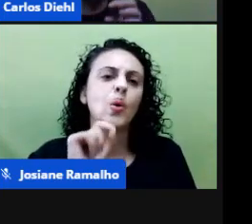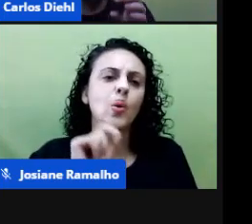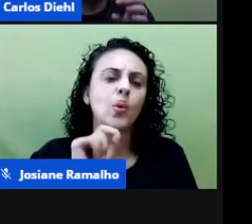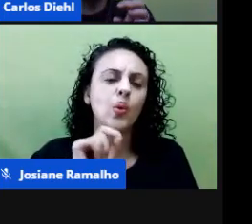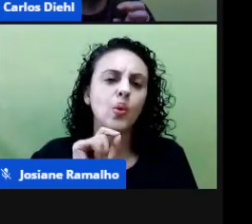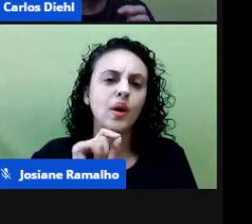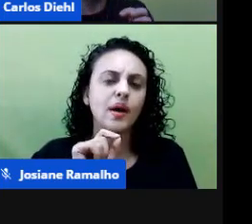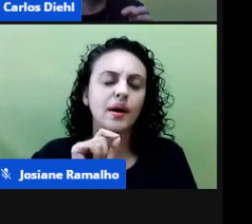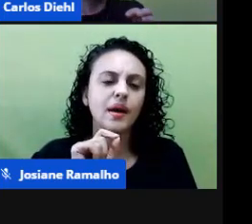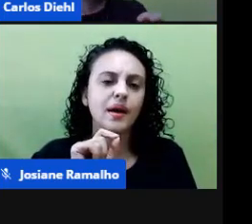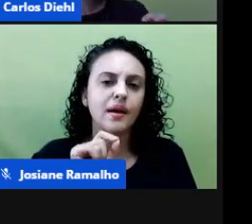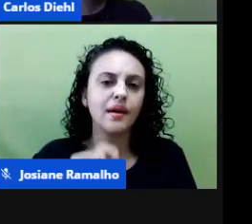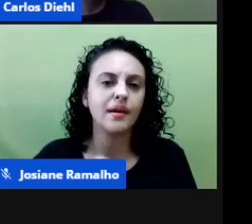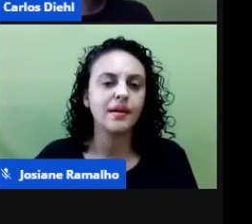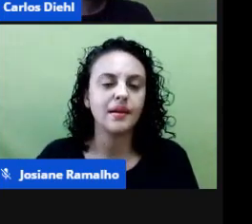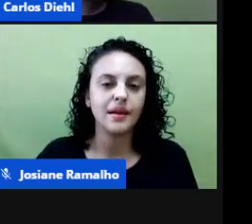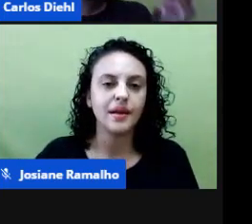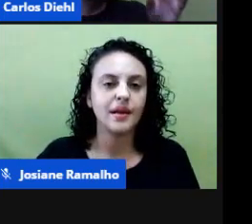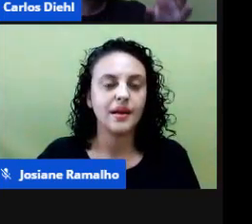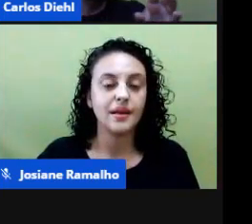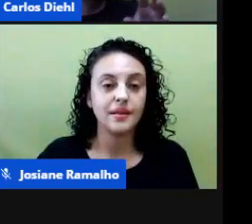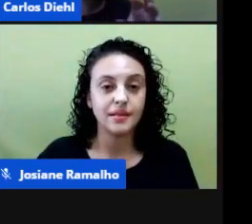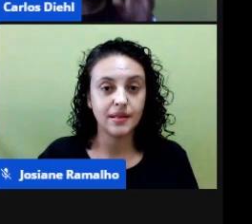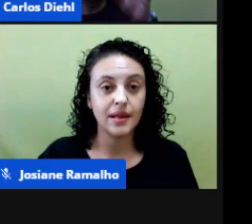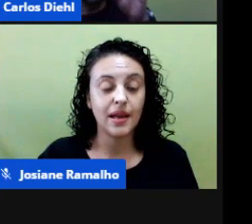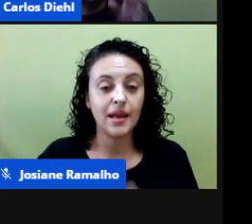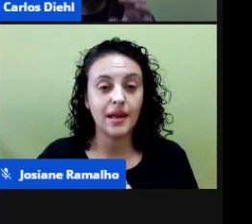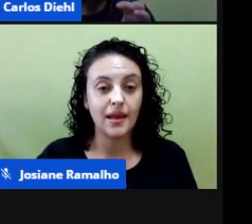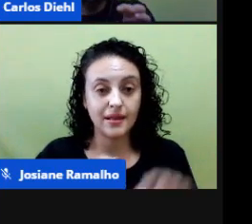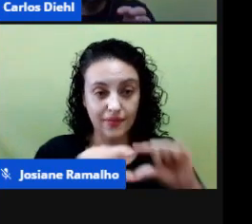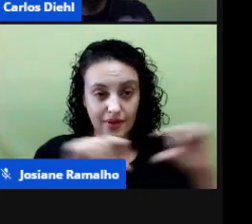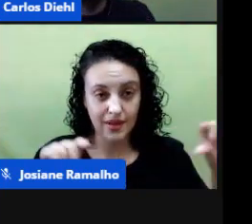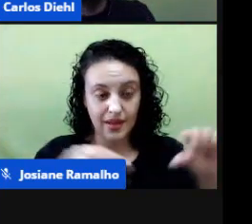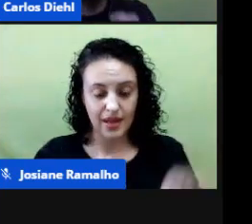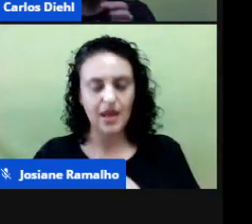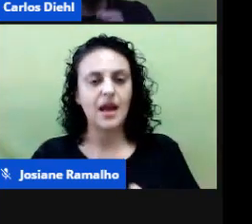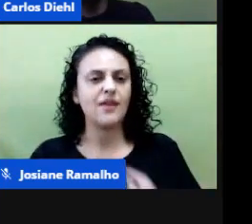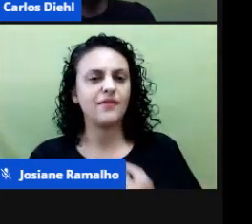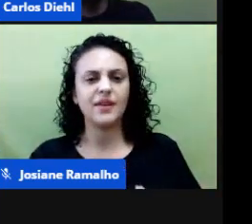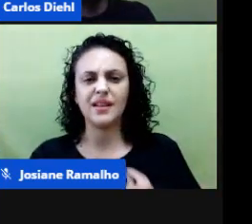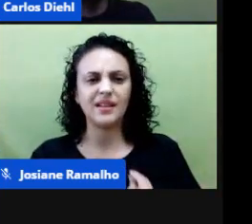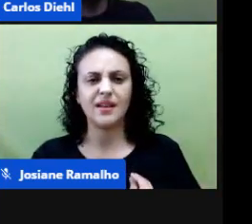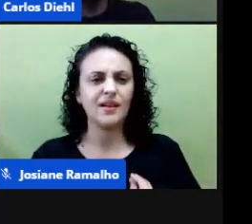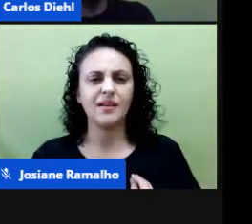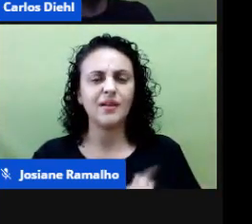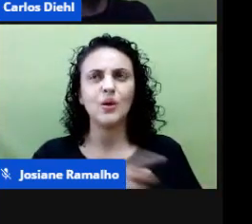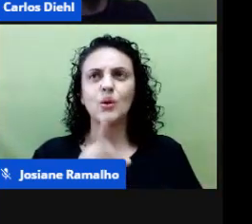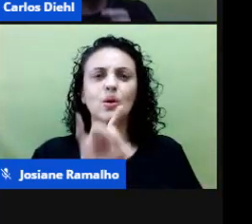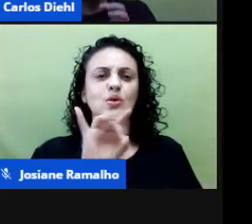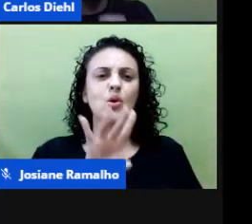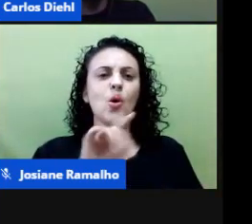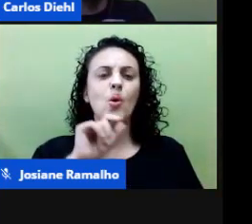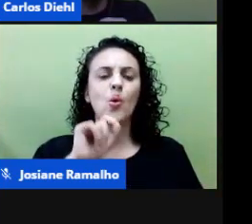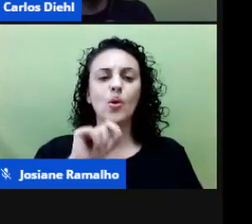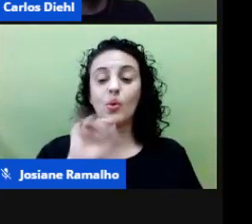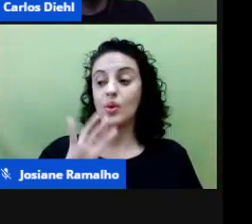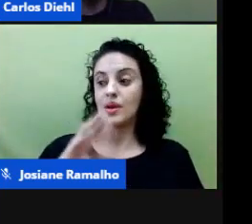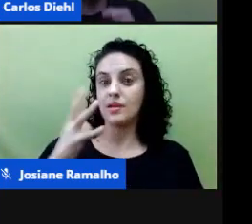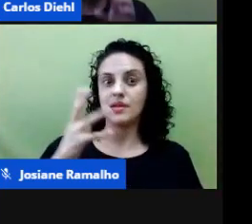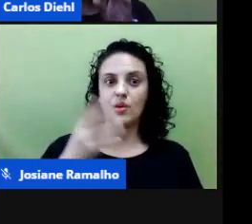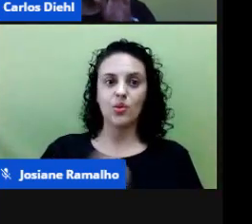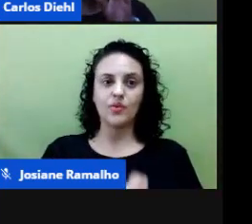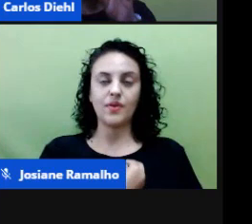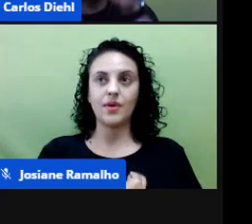da realidade. A vida não é o que se viveu, mas o que se pode recordar e como se